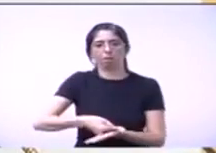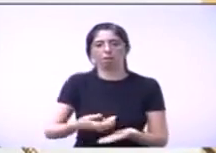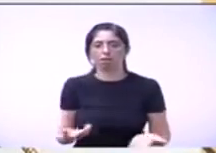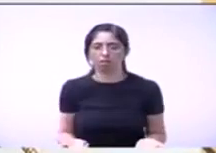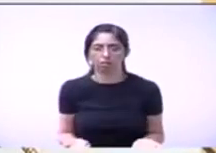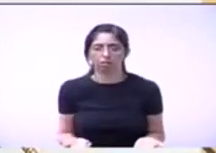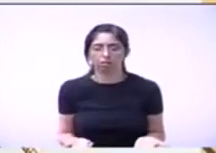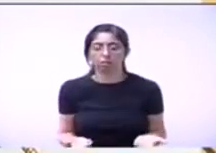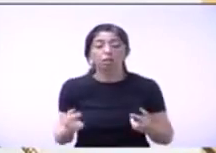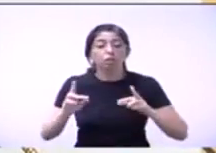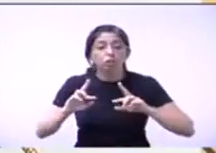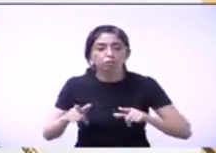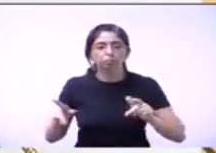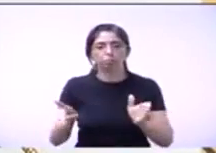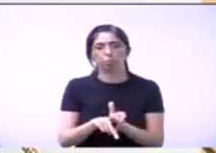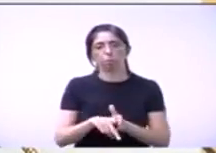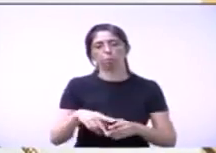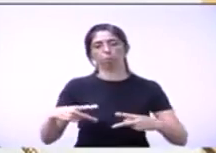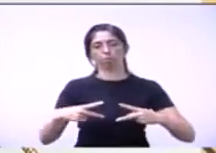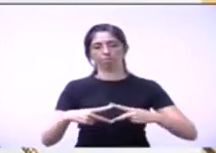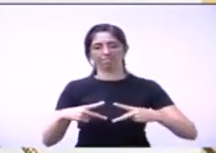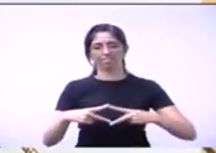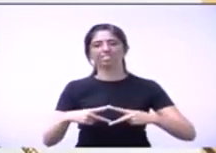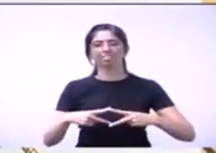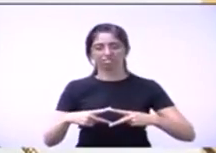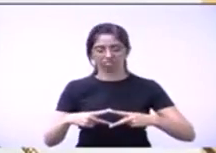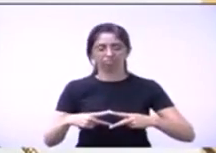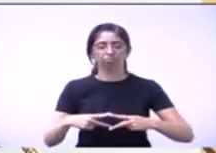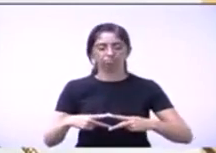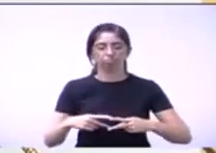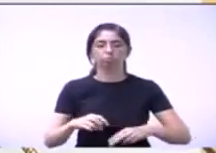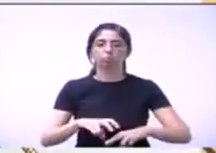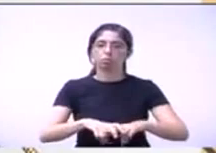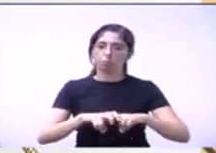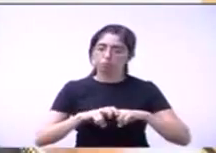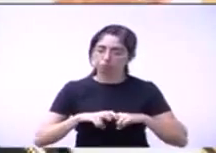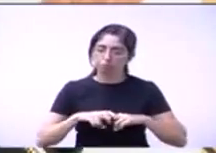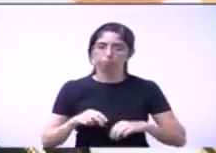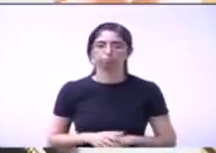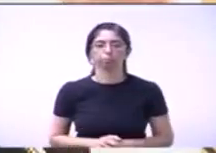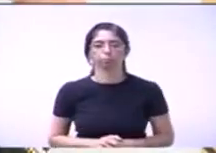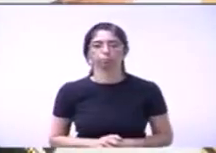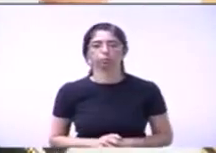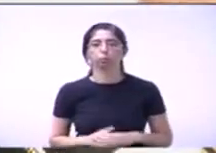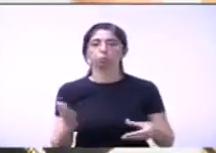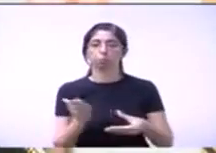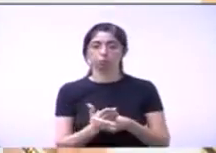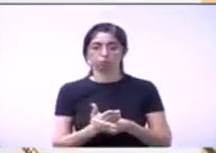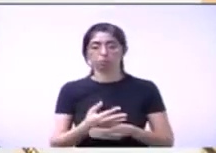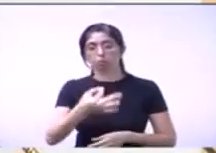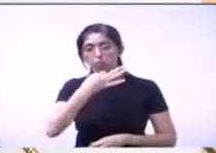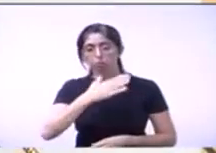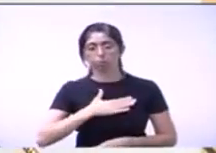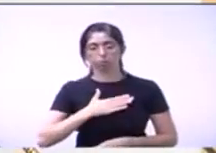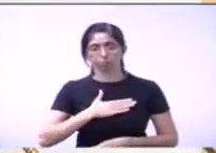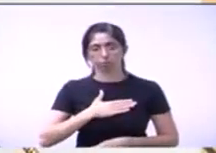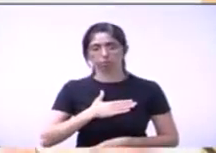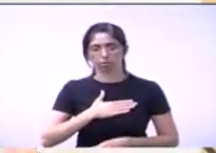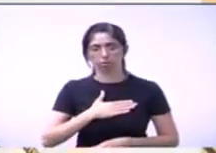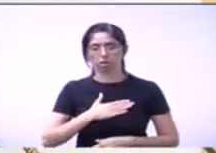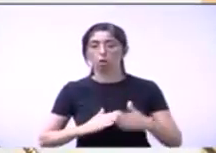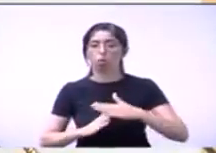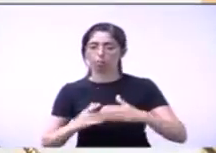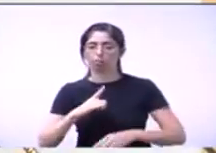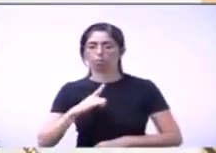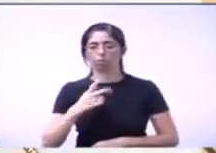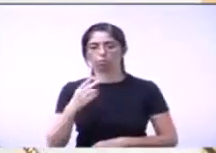é totalmente positiva. Então, essa ação direta de constitucionalidade, só para finalizar, para todos vocês, eu